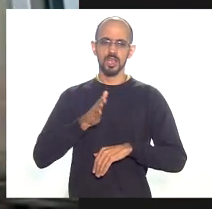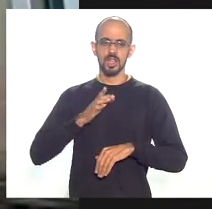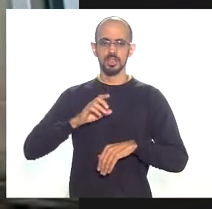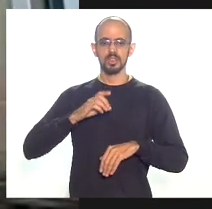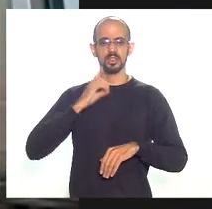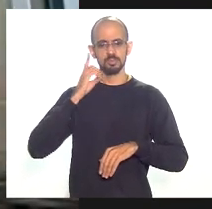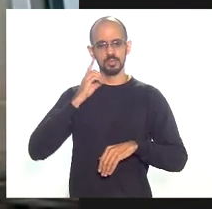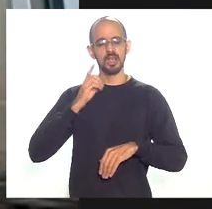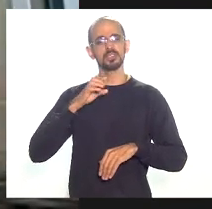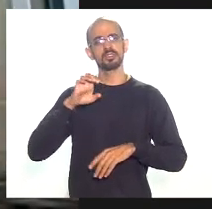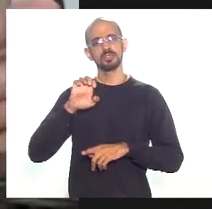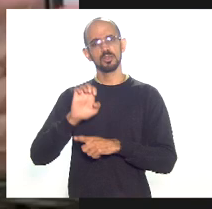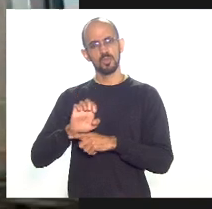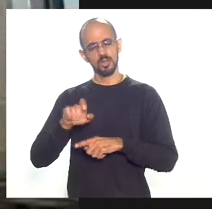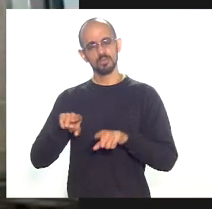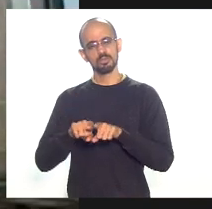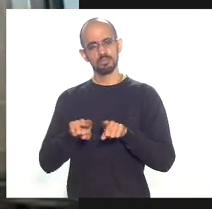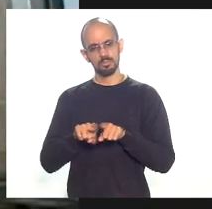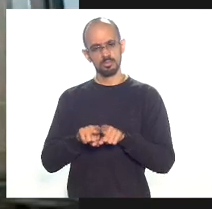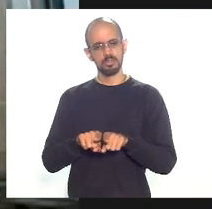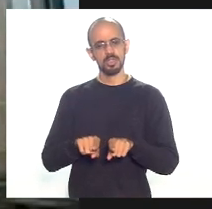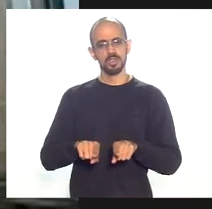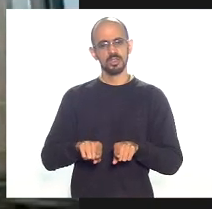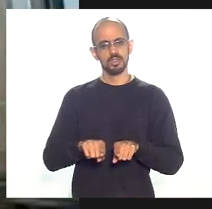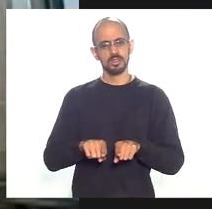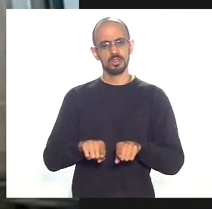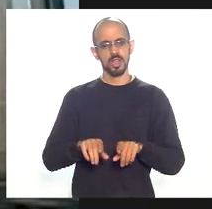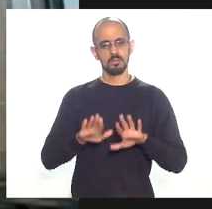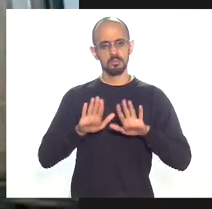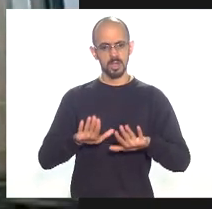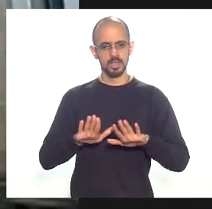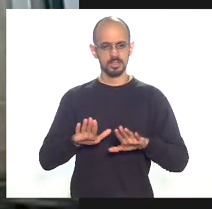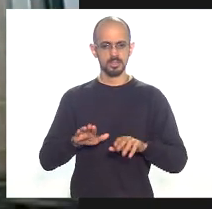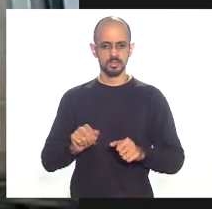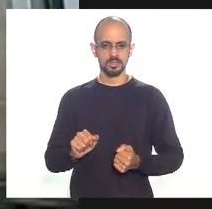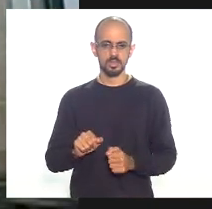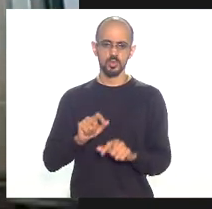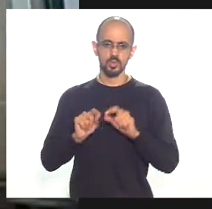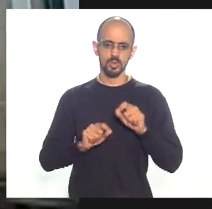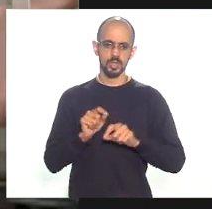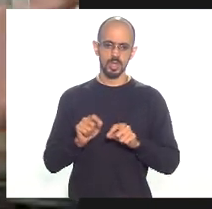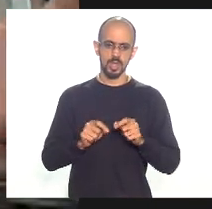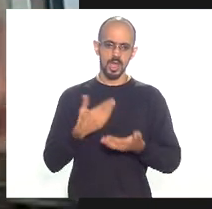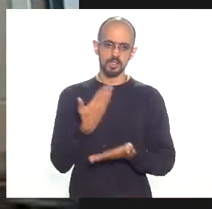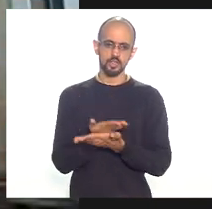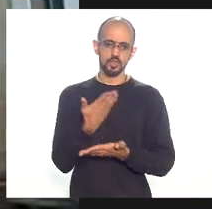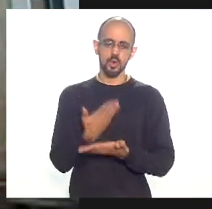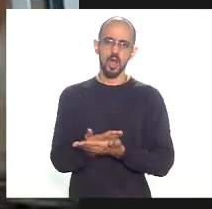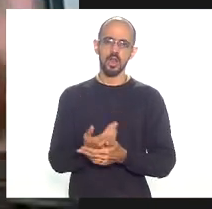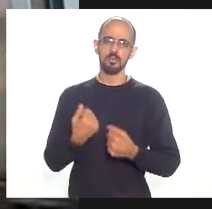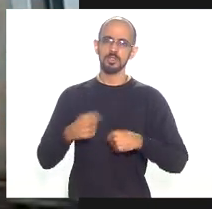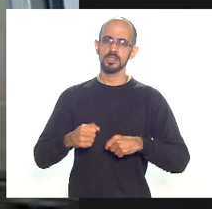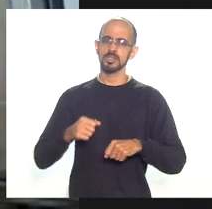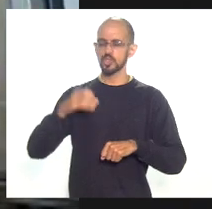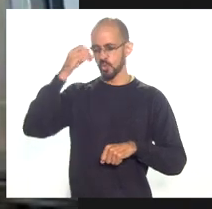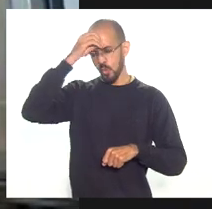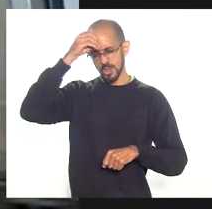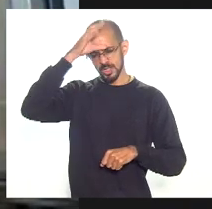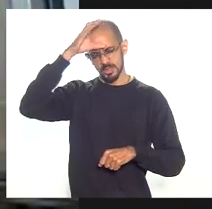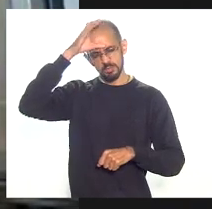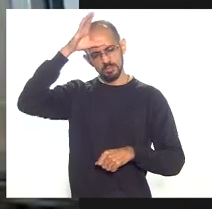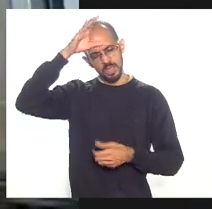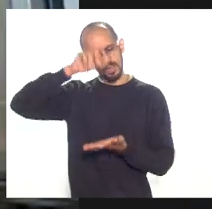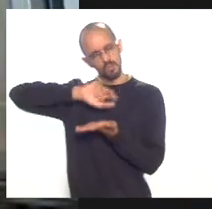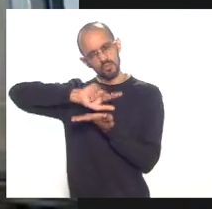população vejo com preocupação sim a partidização da escola mas acho que a escola tem que ser um ambiente plural de conhecimento de pensar